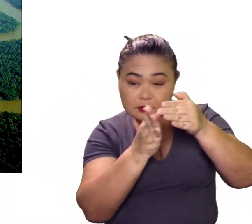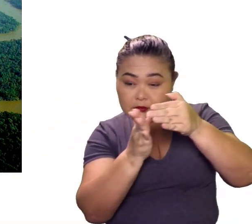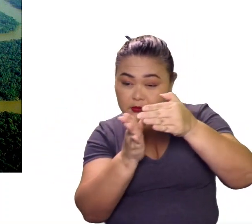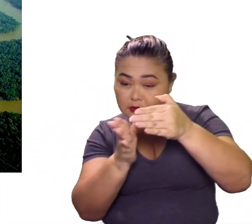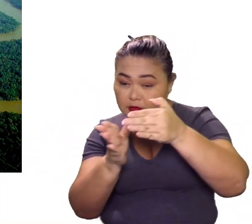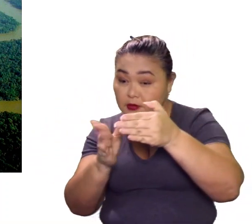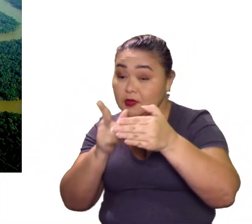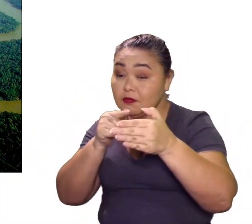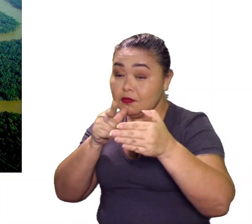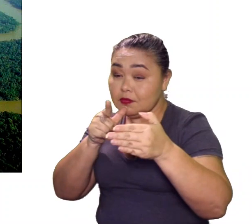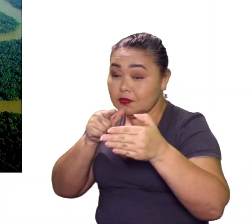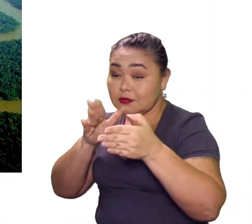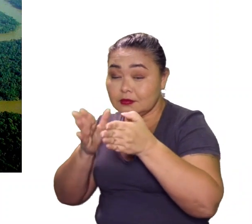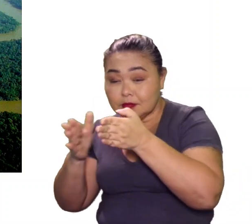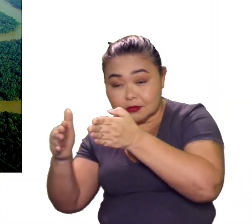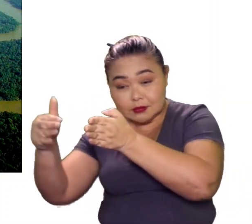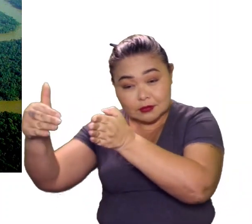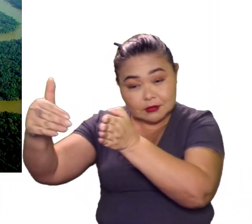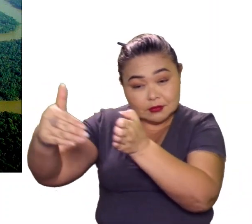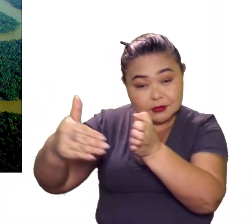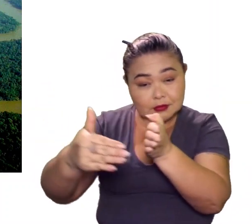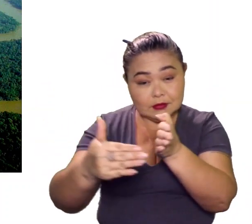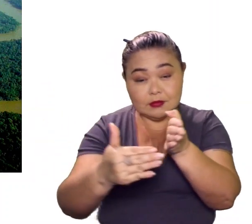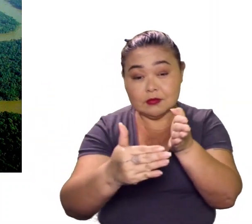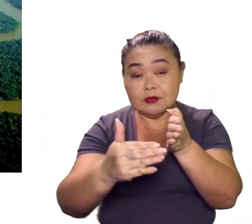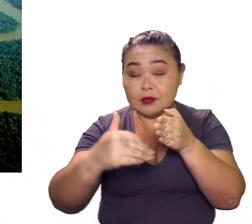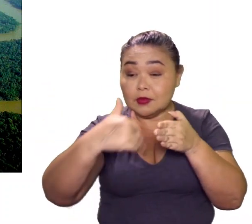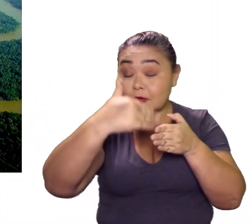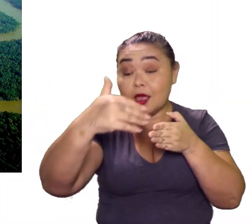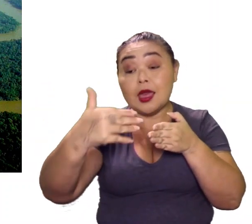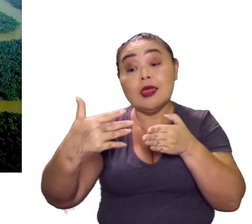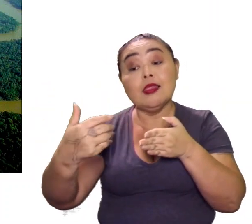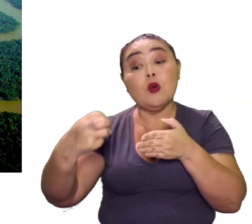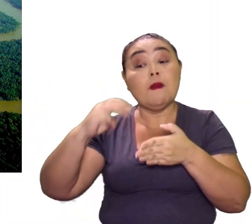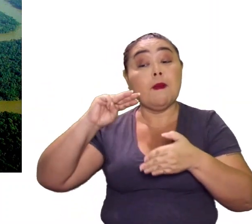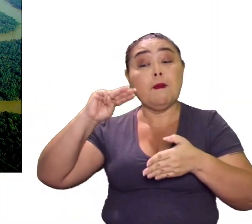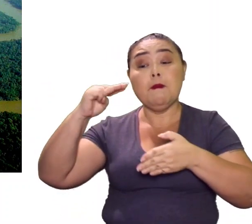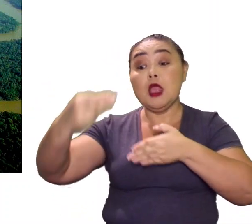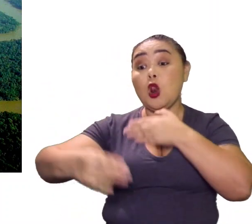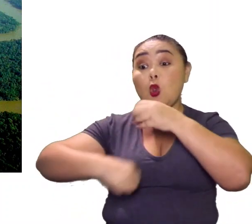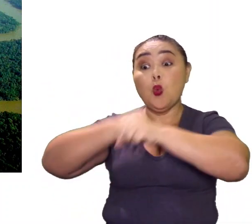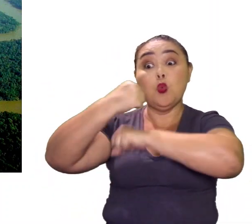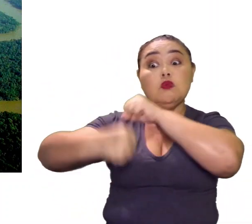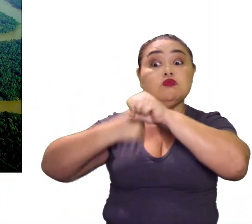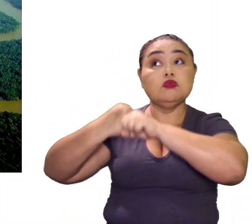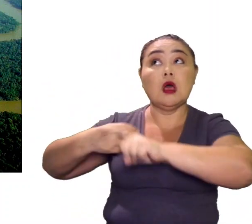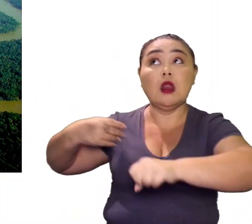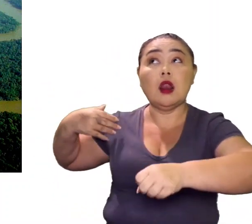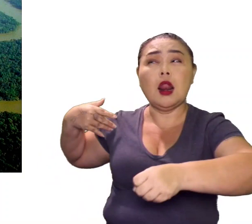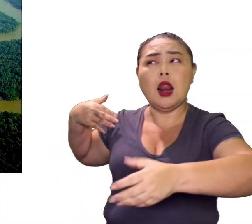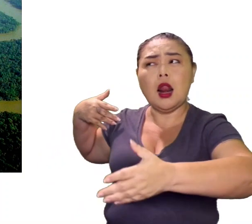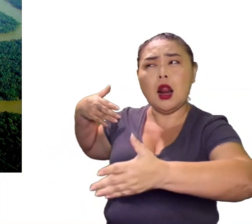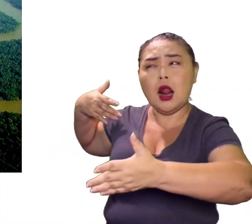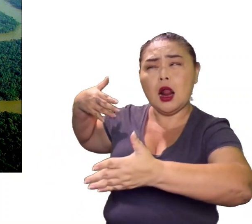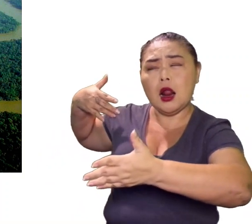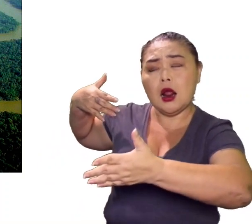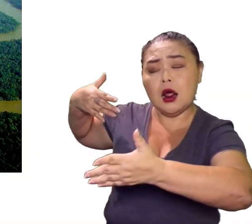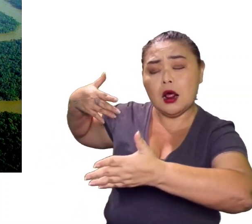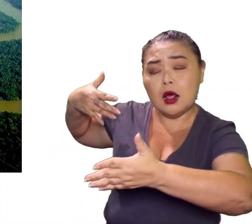entrando até encontrar isso aqui, ó, só que são milhões de anos para isso acontecer. Não é isso? Exatamente. Então, é o